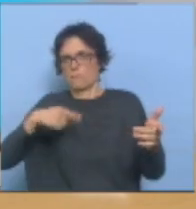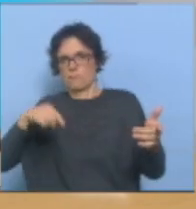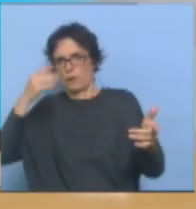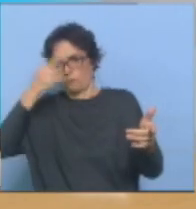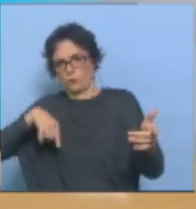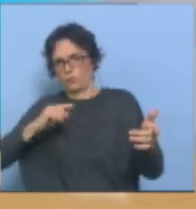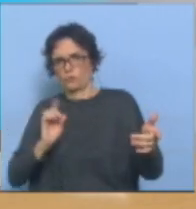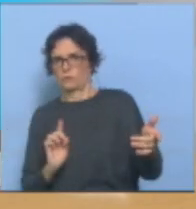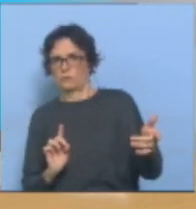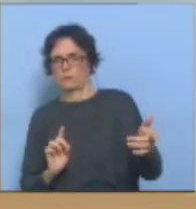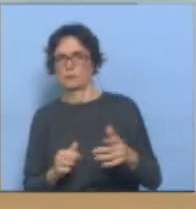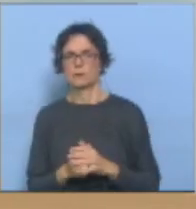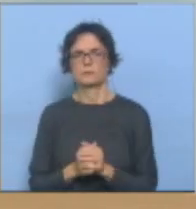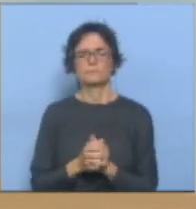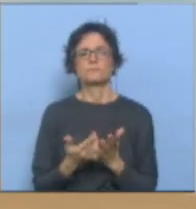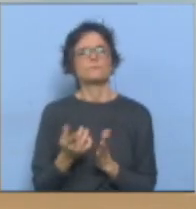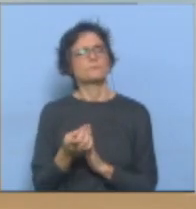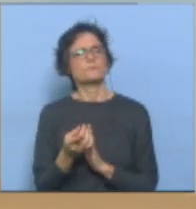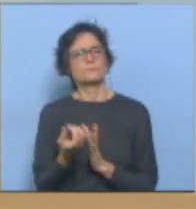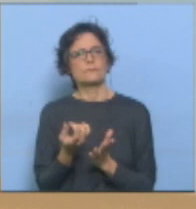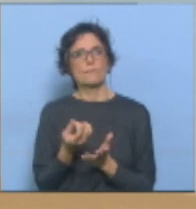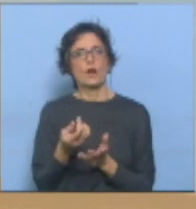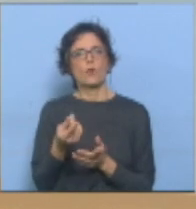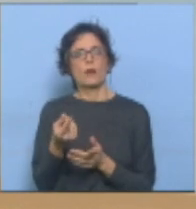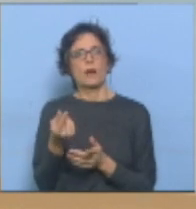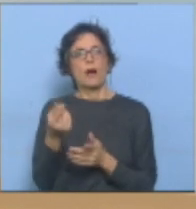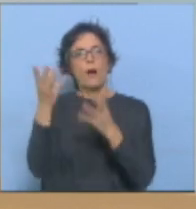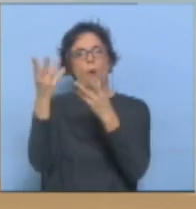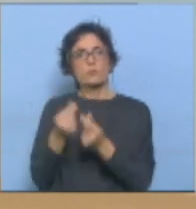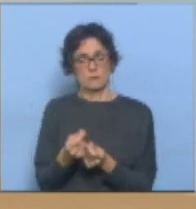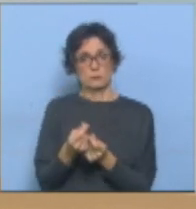nisso. Não havendo, de facto, orçamento, que é mesmo assim, para